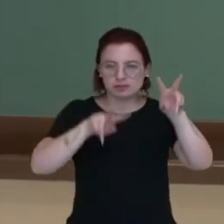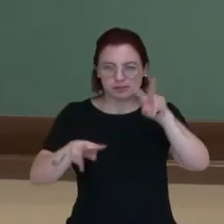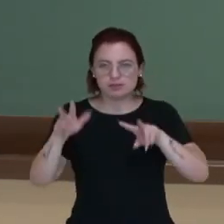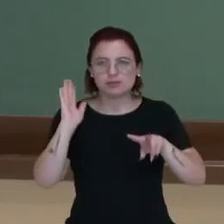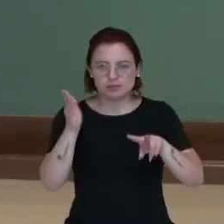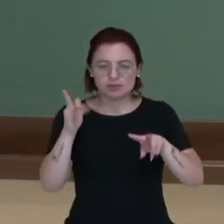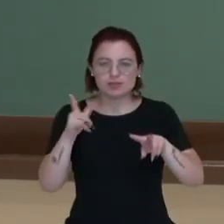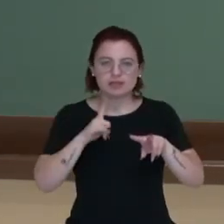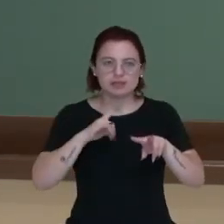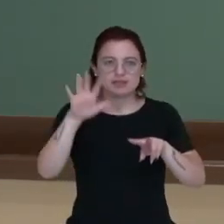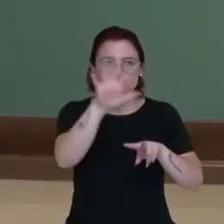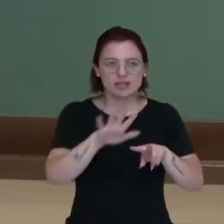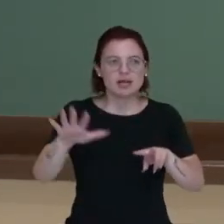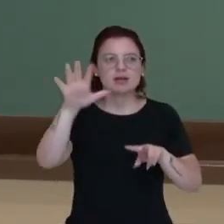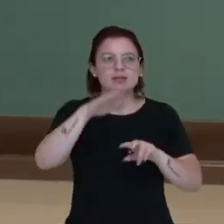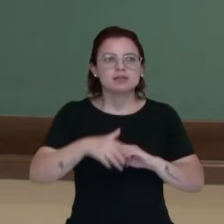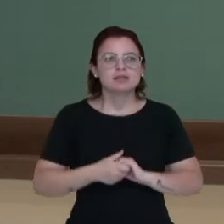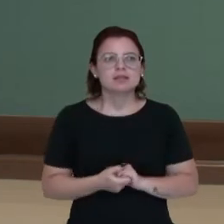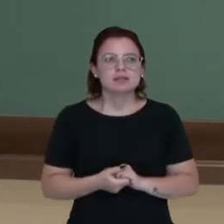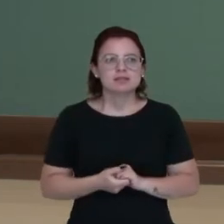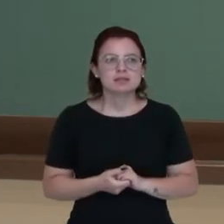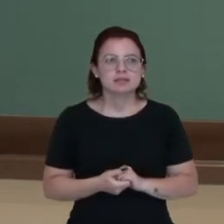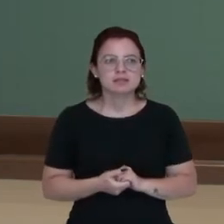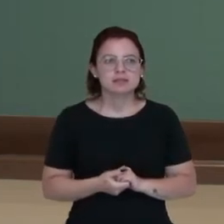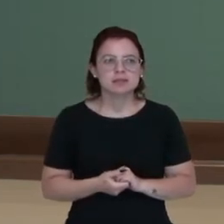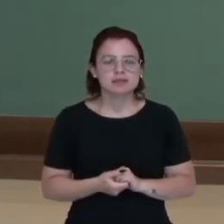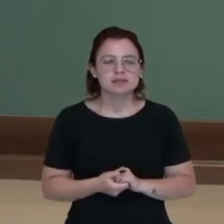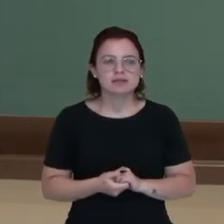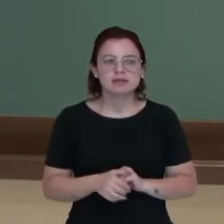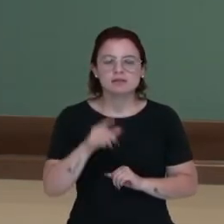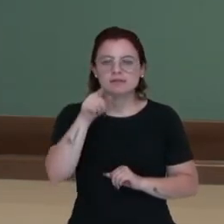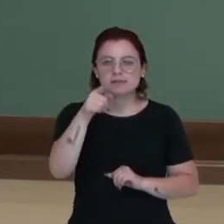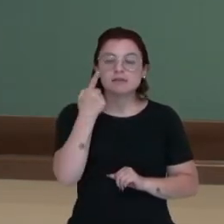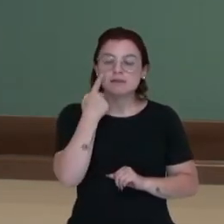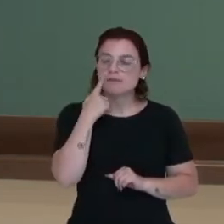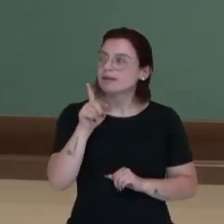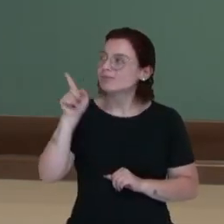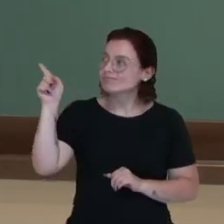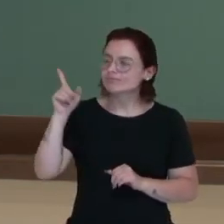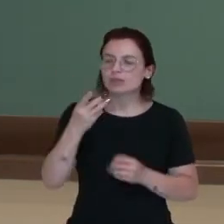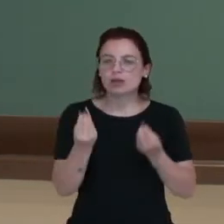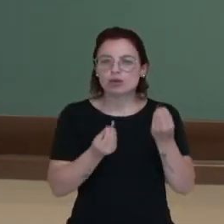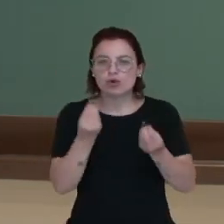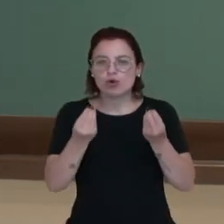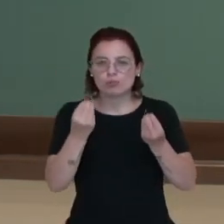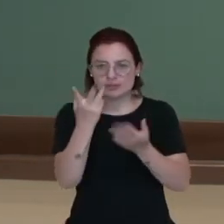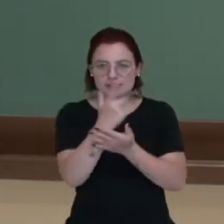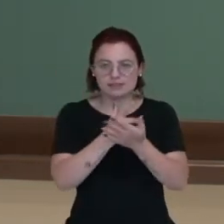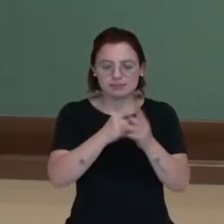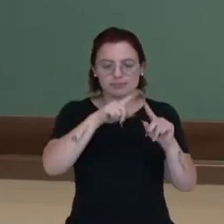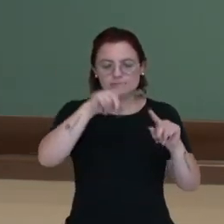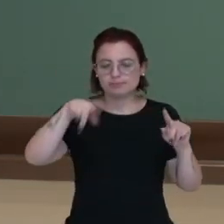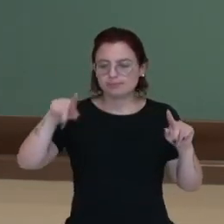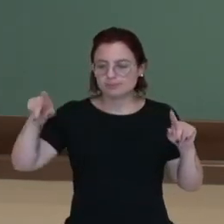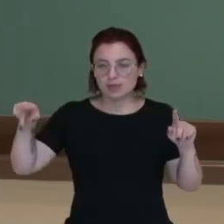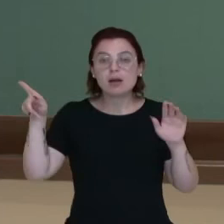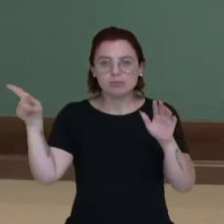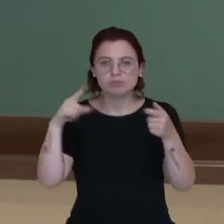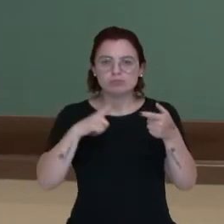né, geral do diesel, você vai analisar esta estrutura que corresponde ao diesel,